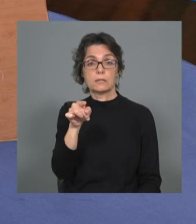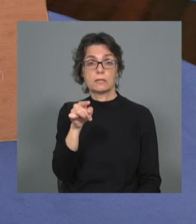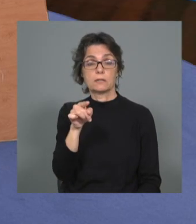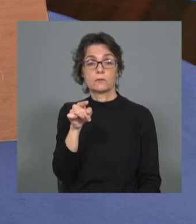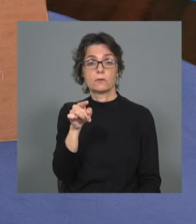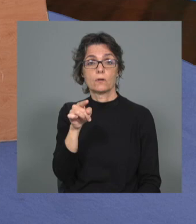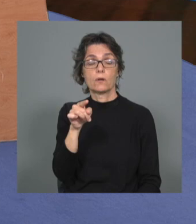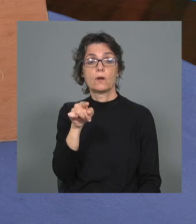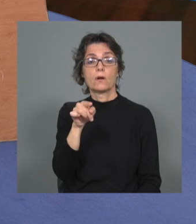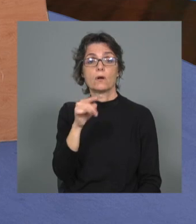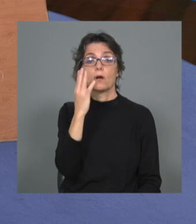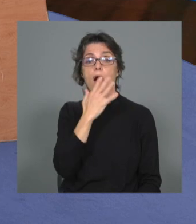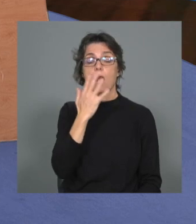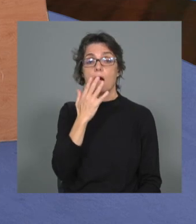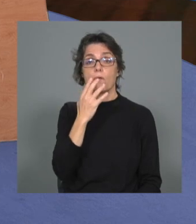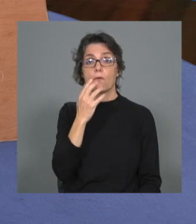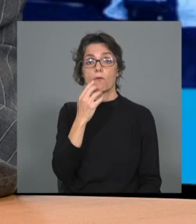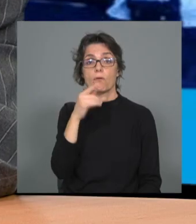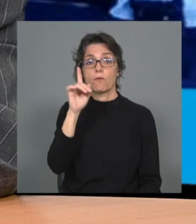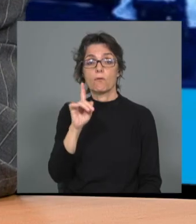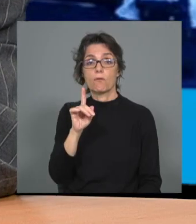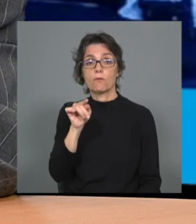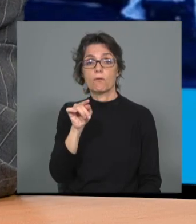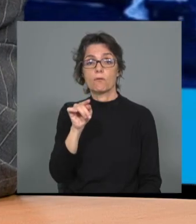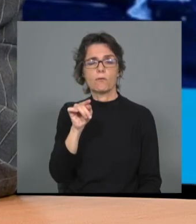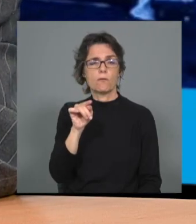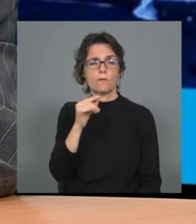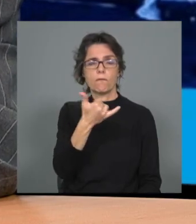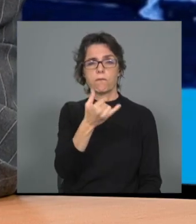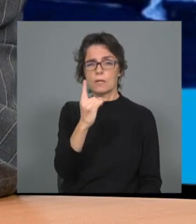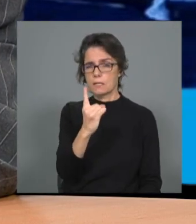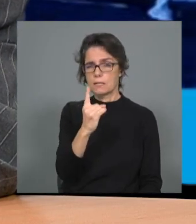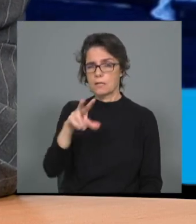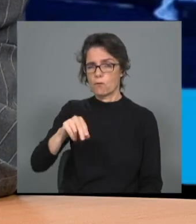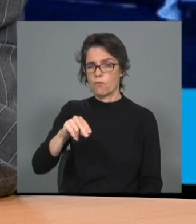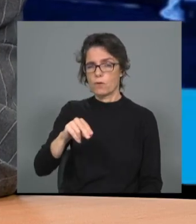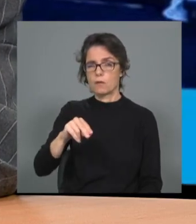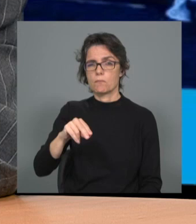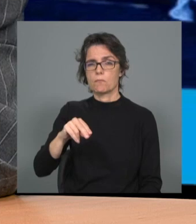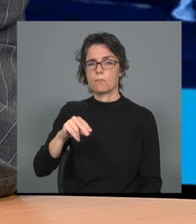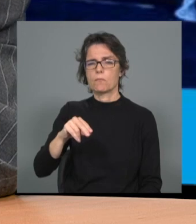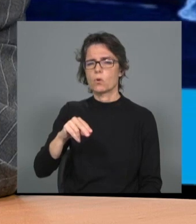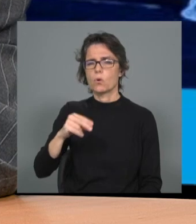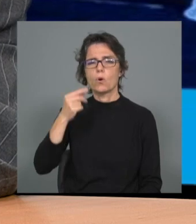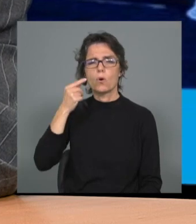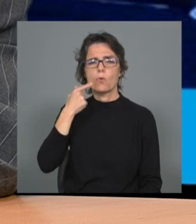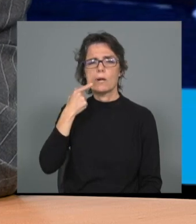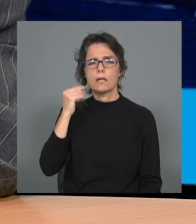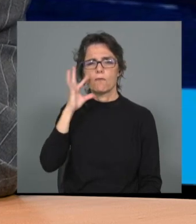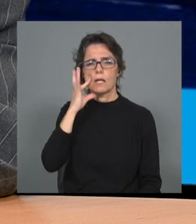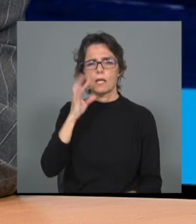novembro, será à quarta-feira à tarde, 6h30, portanto 23,